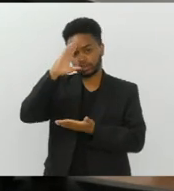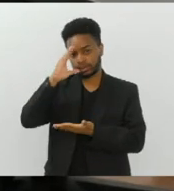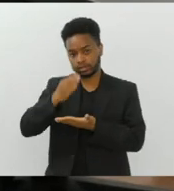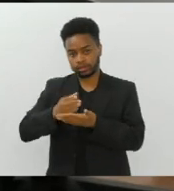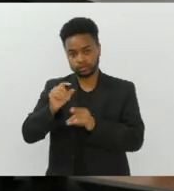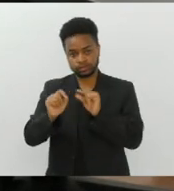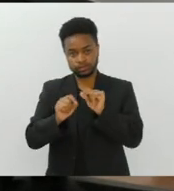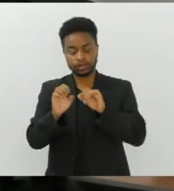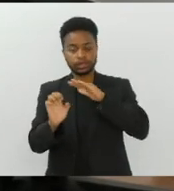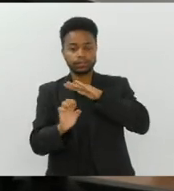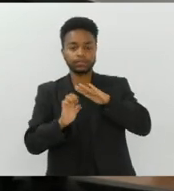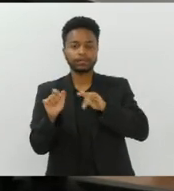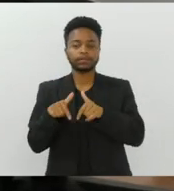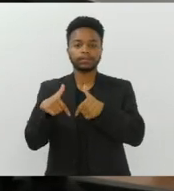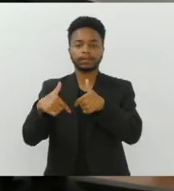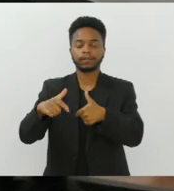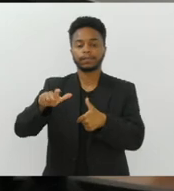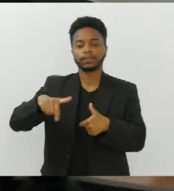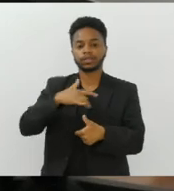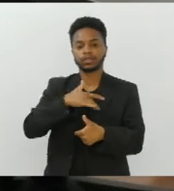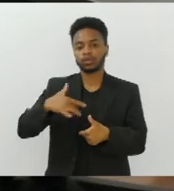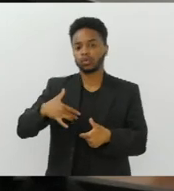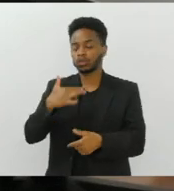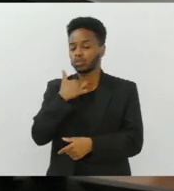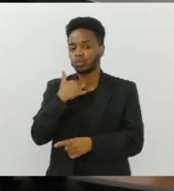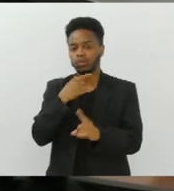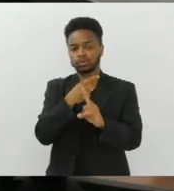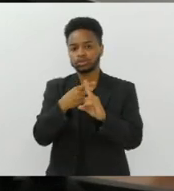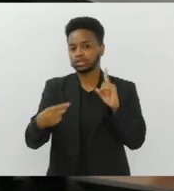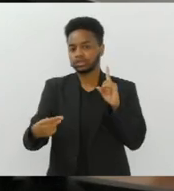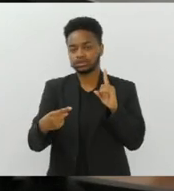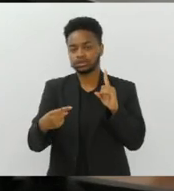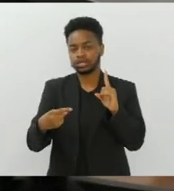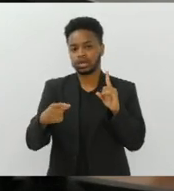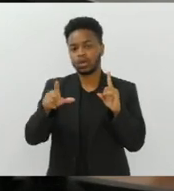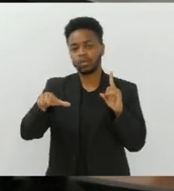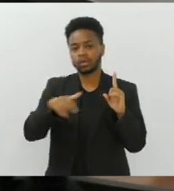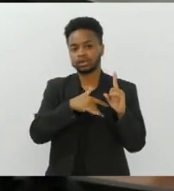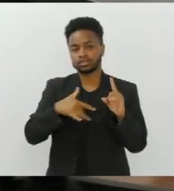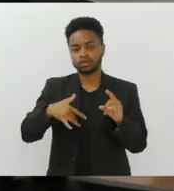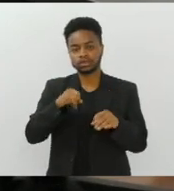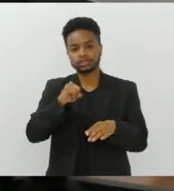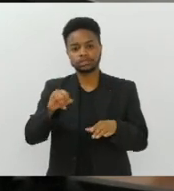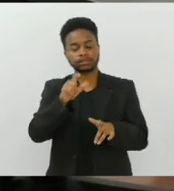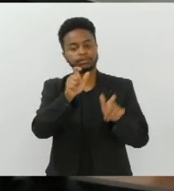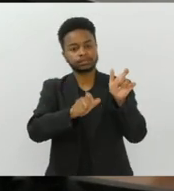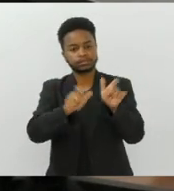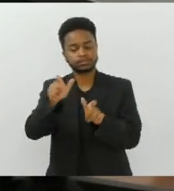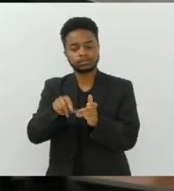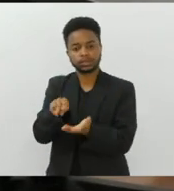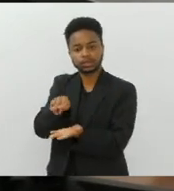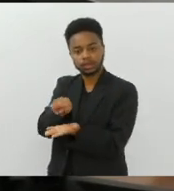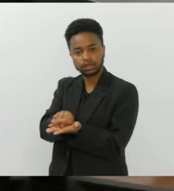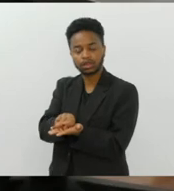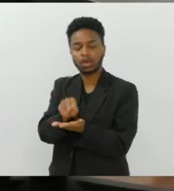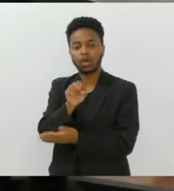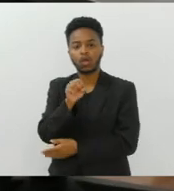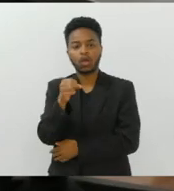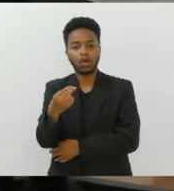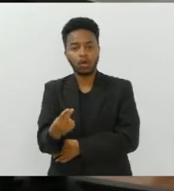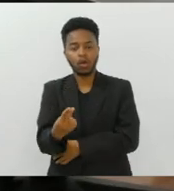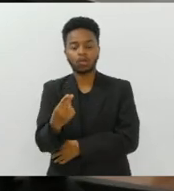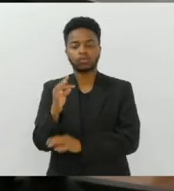operadoras de plano de saúde não podem cancelar unilateralmente o plano coletivo de usuários internados ou